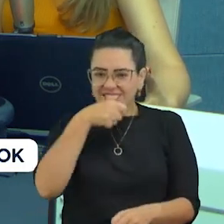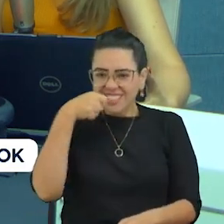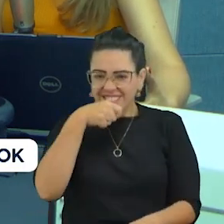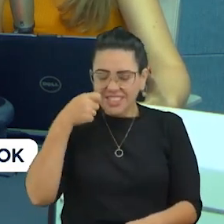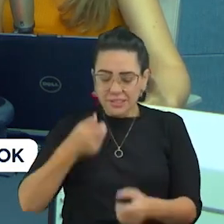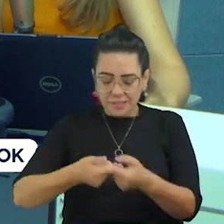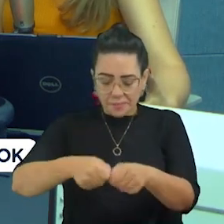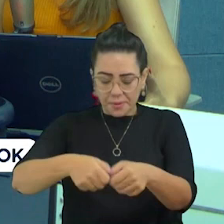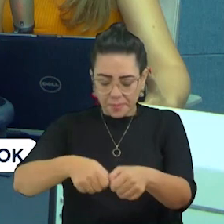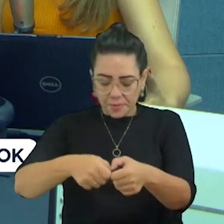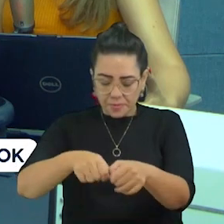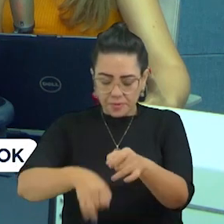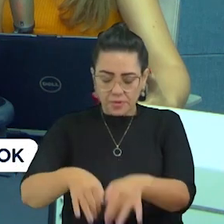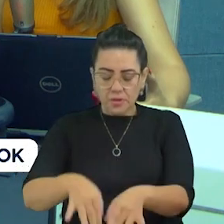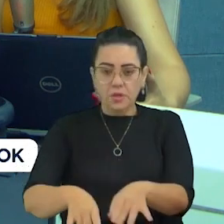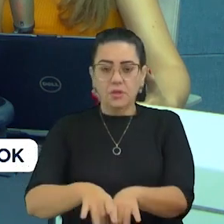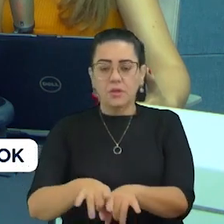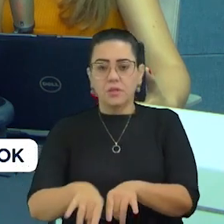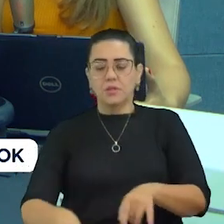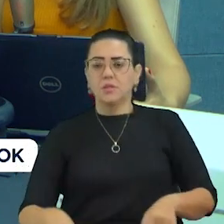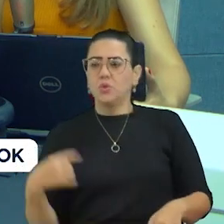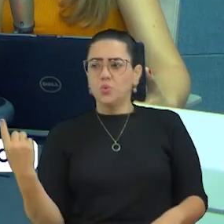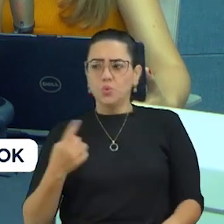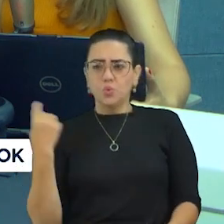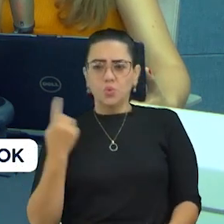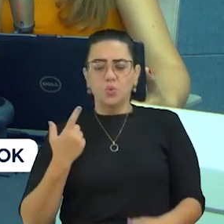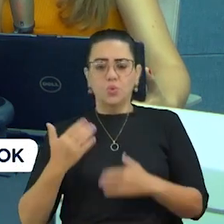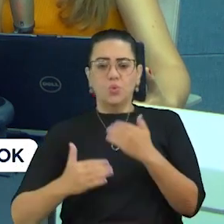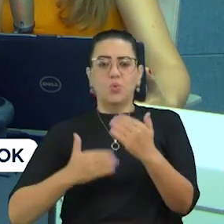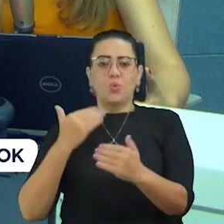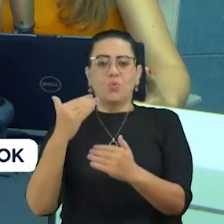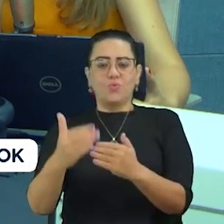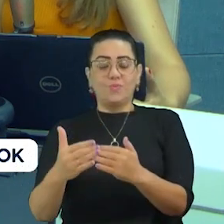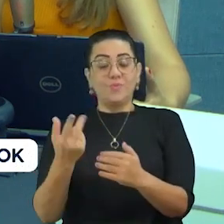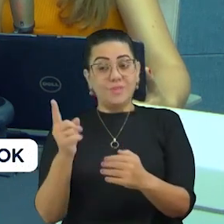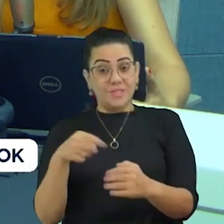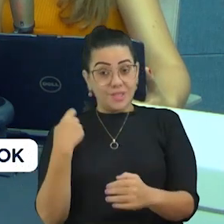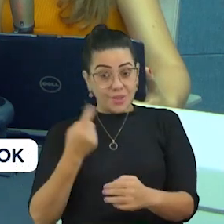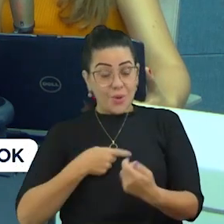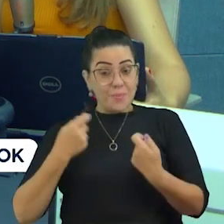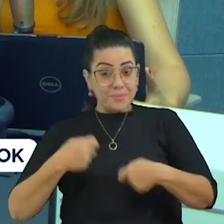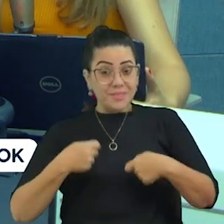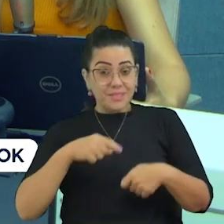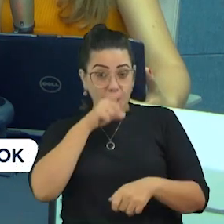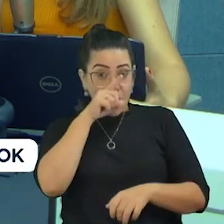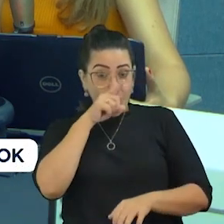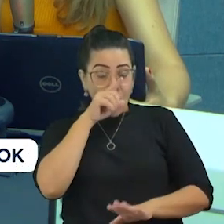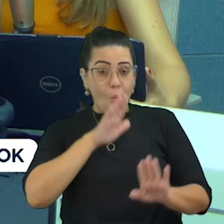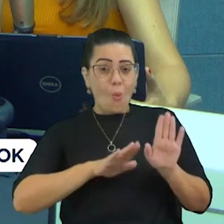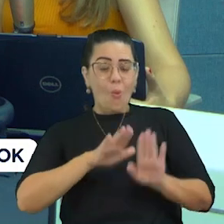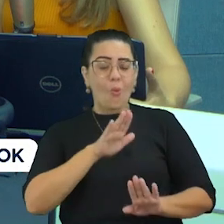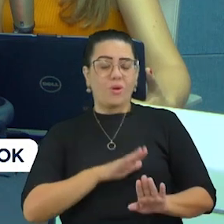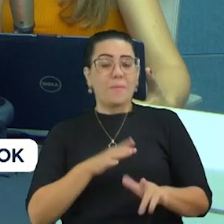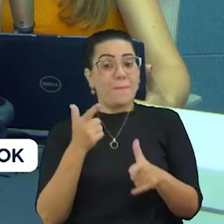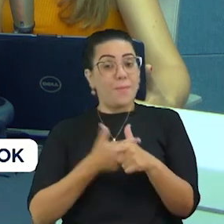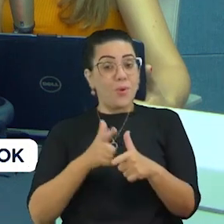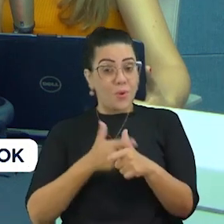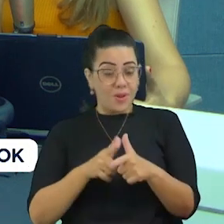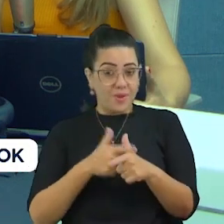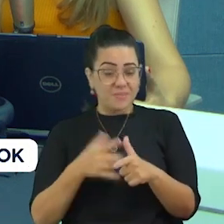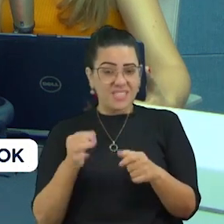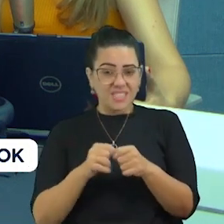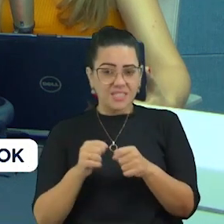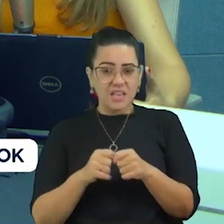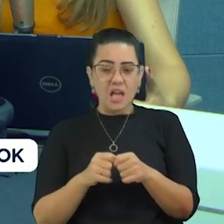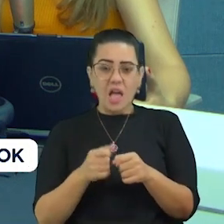vou contaminar todo que está à frente. Então nós temos que evitar essa situação.